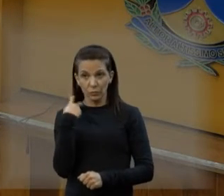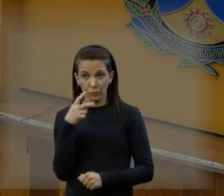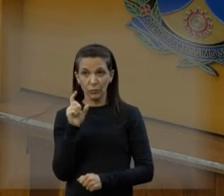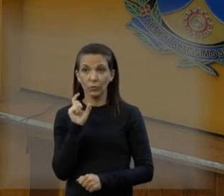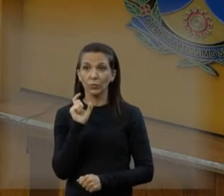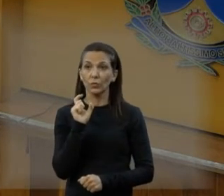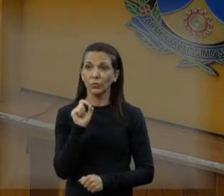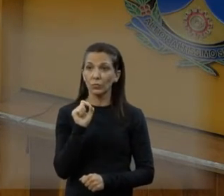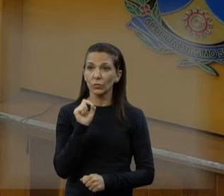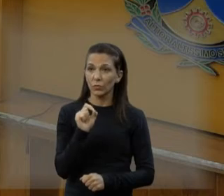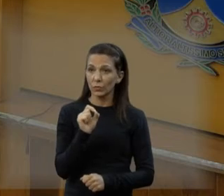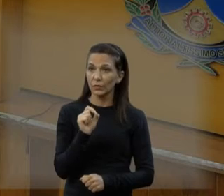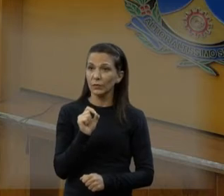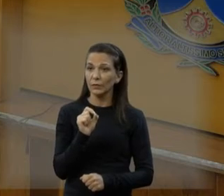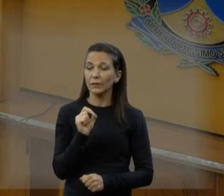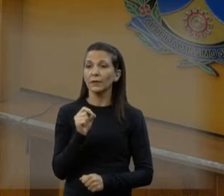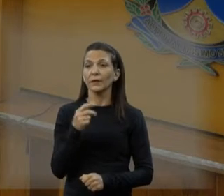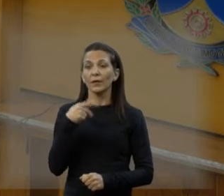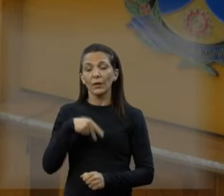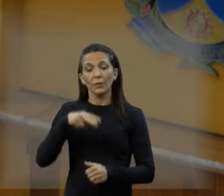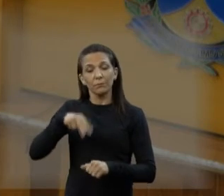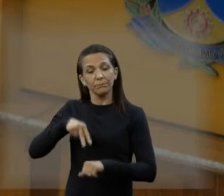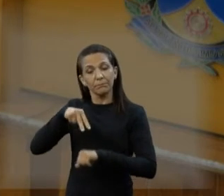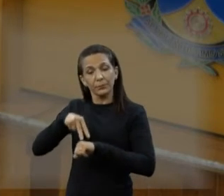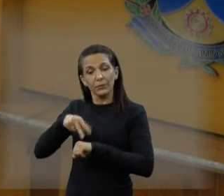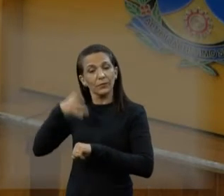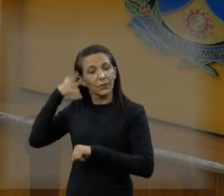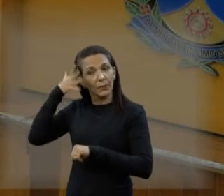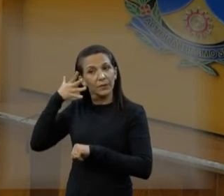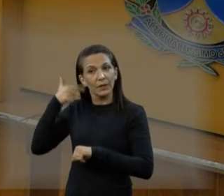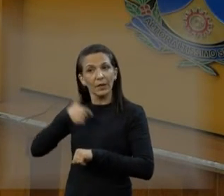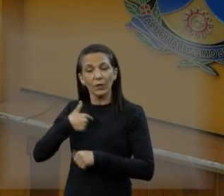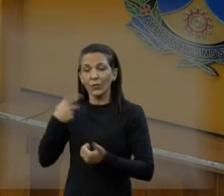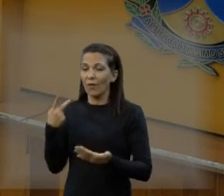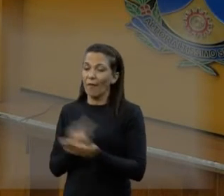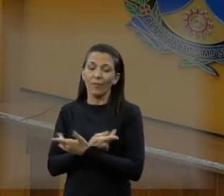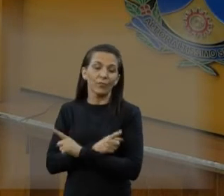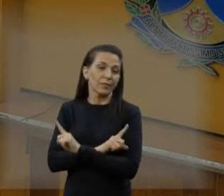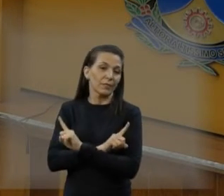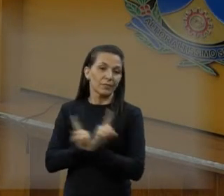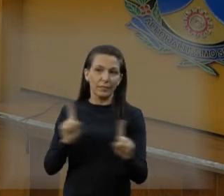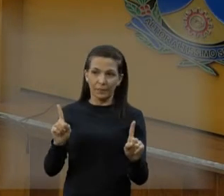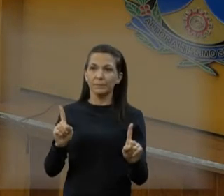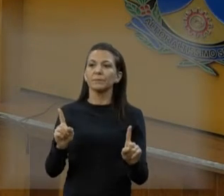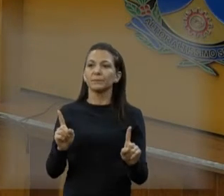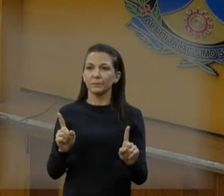como eu falei no meu pequeno expediente eu não estava equivocado